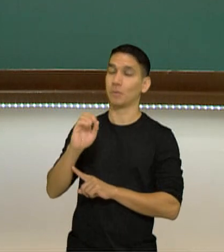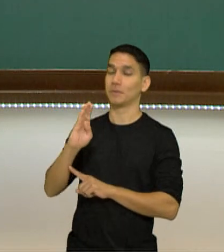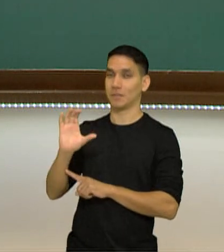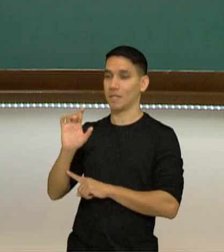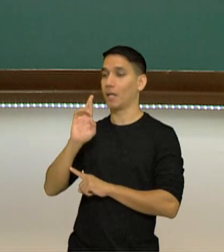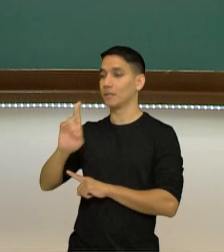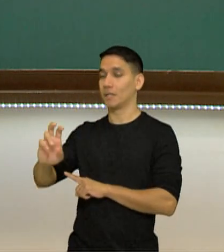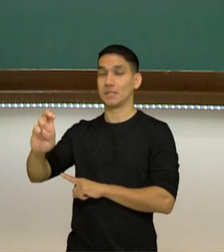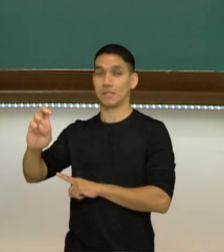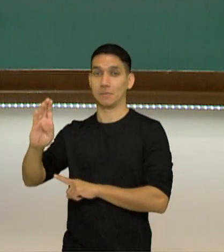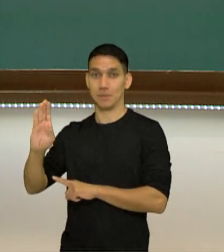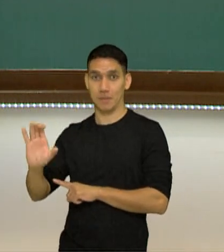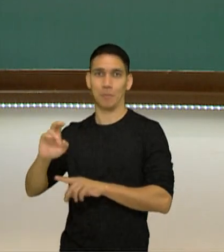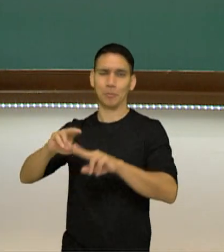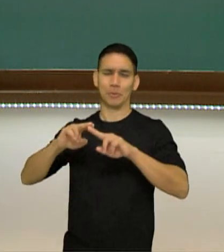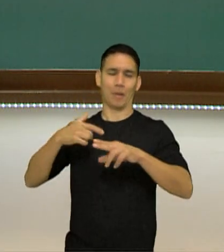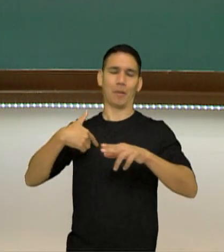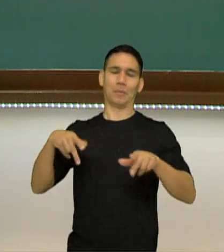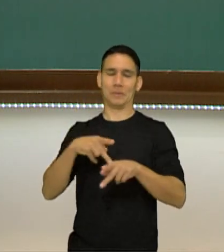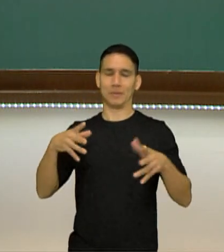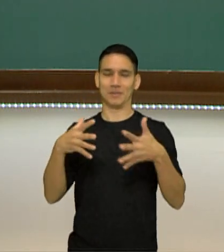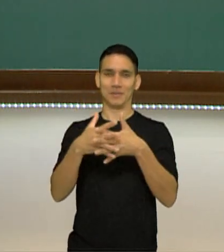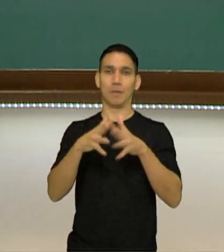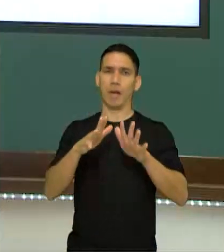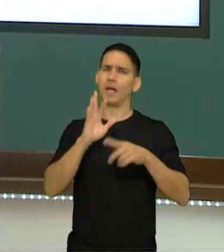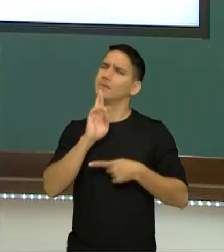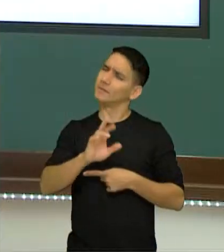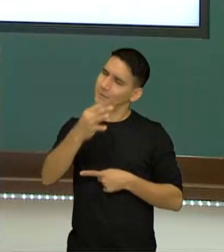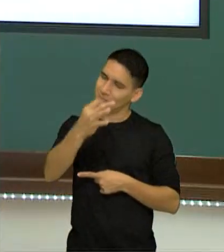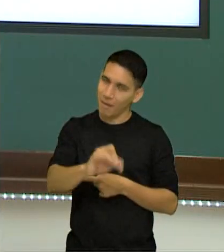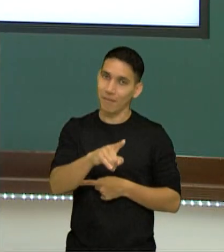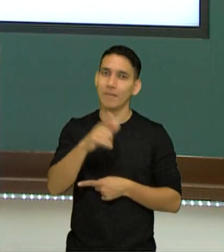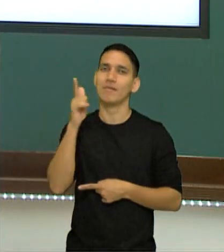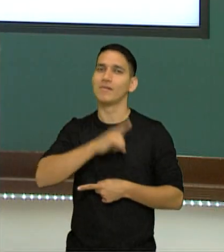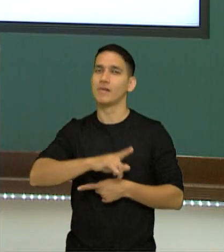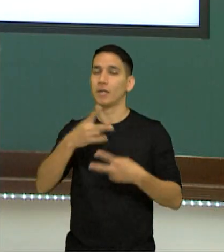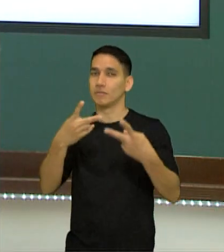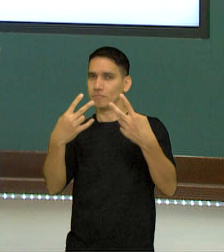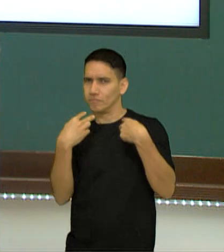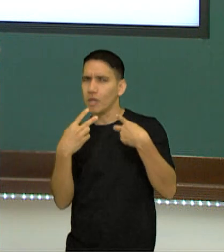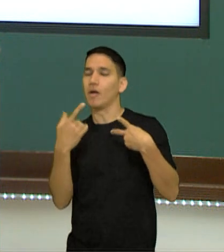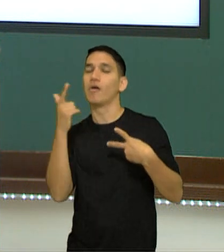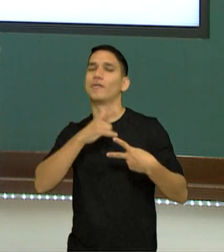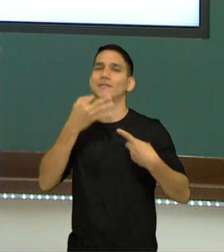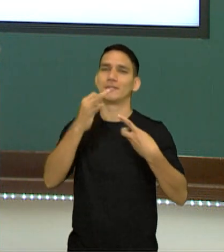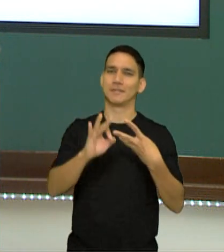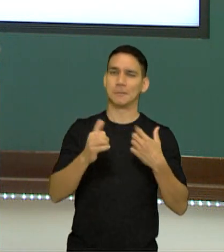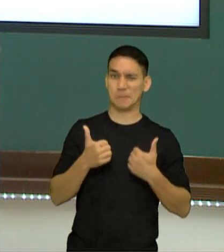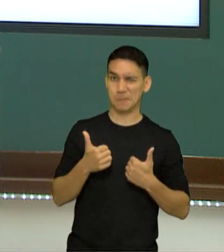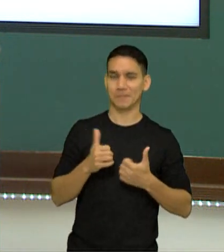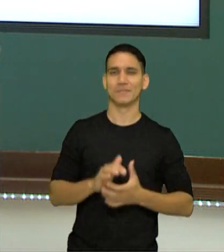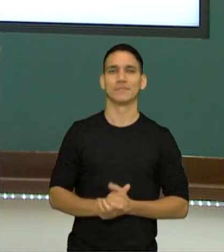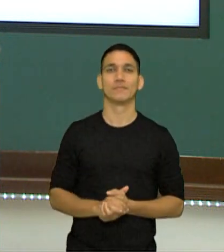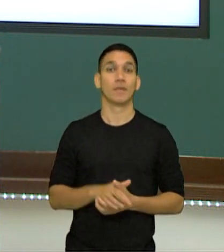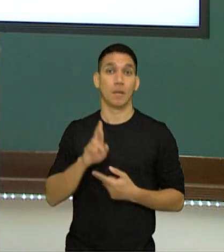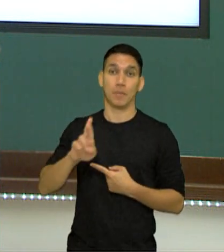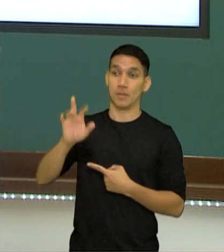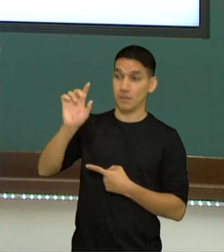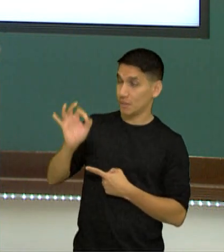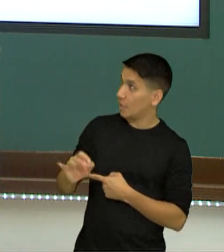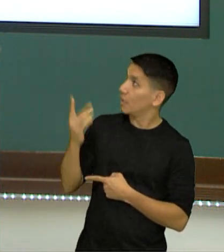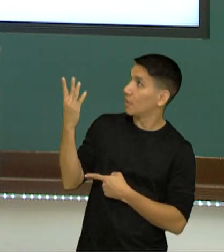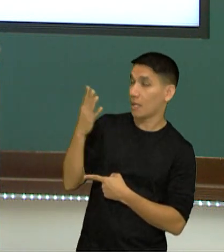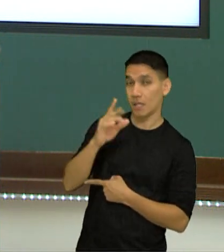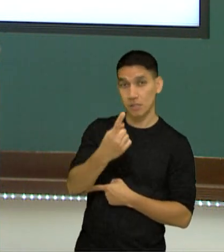então desafio do professor aqui se confundiu fez a conta errado mas eu tenho certeza que você está me vendo acertou né então a resposta